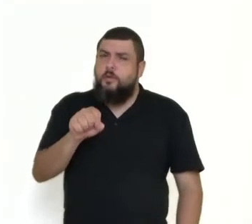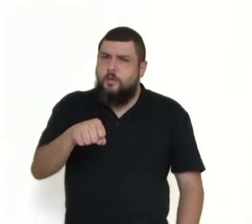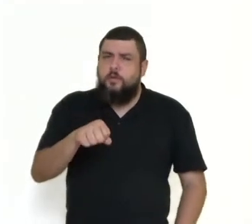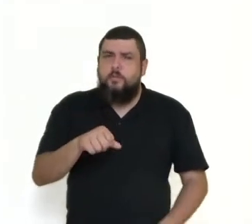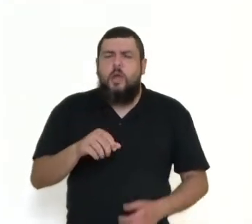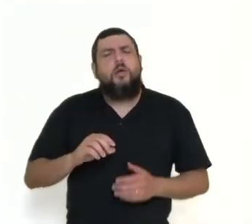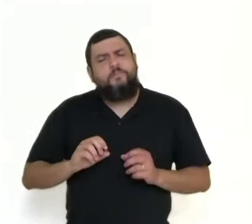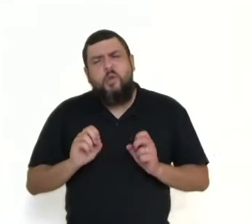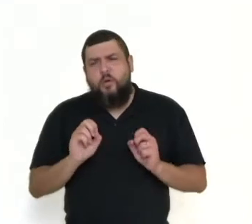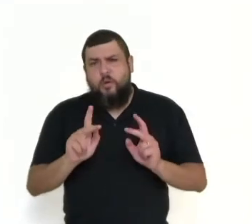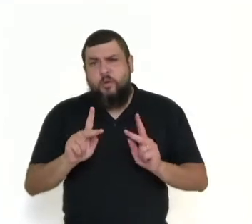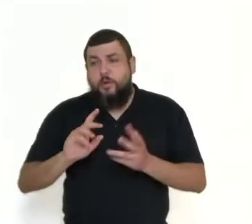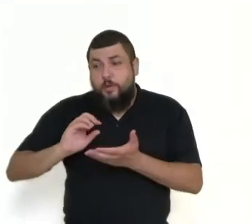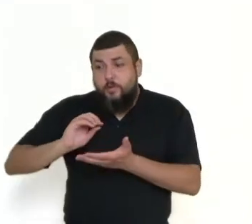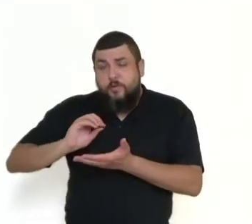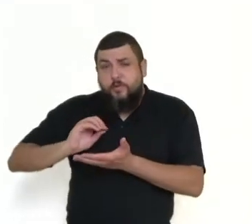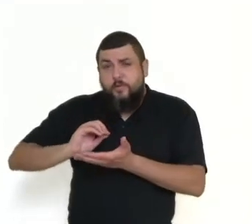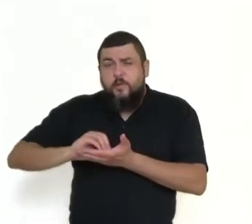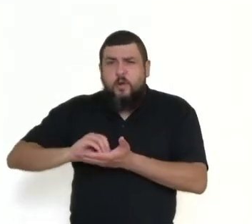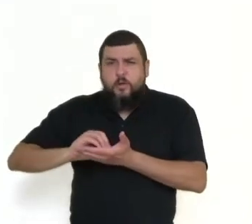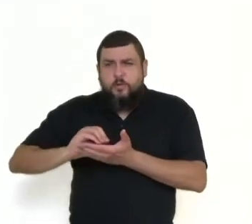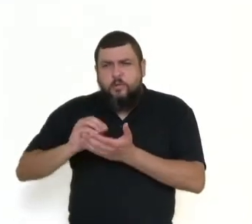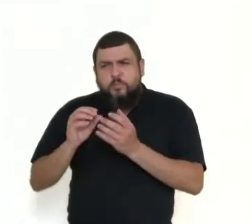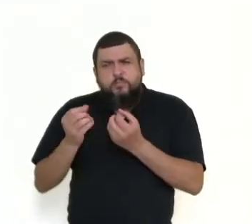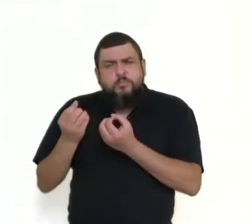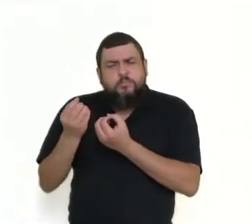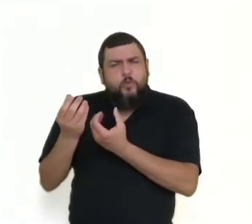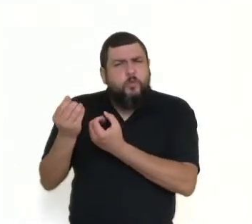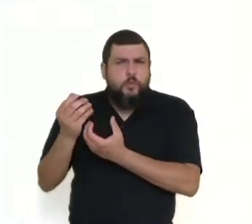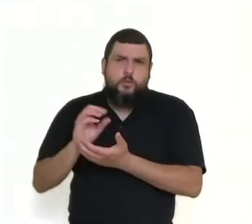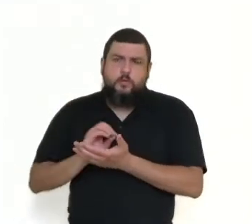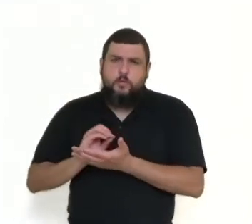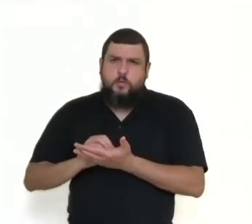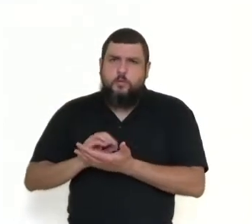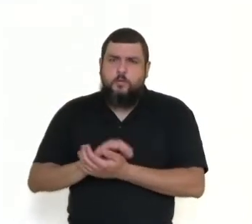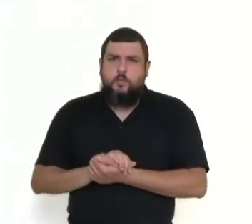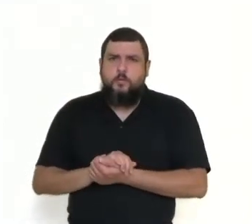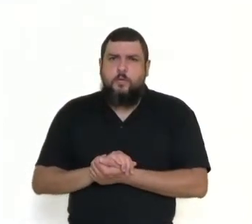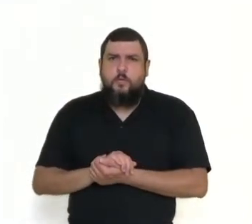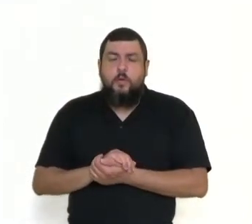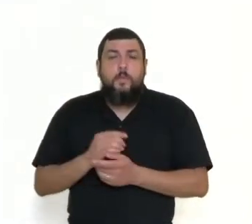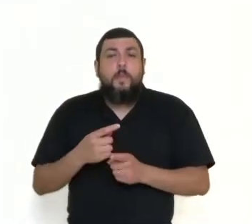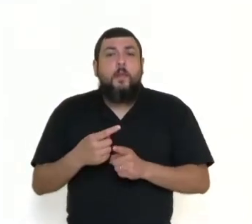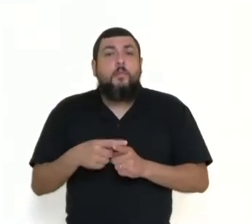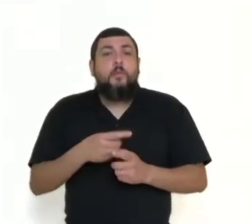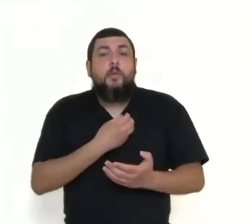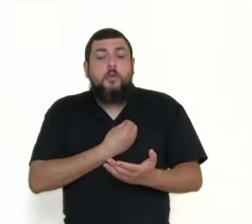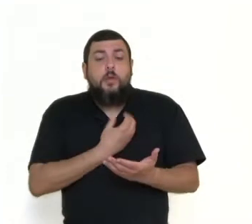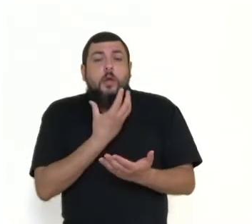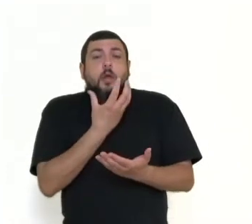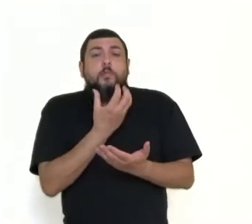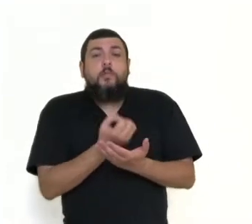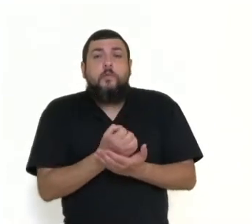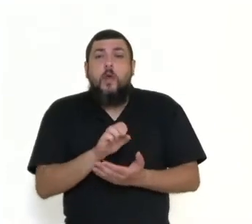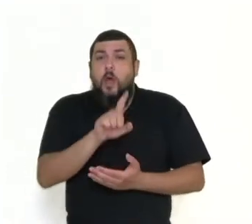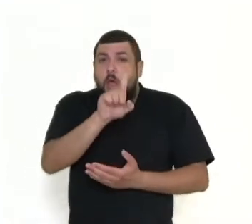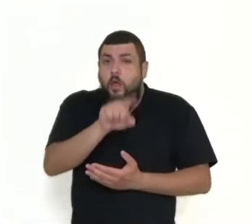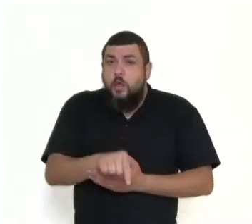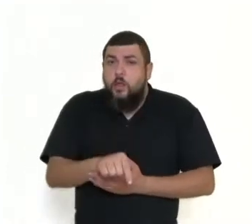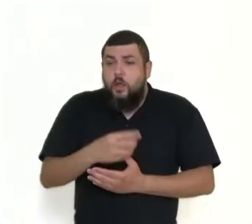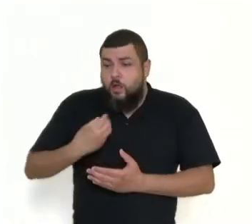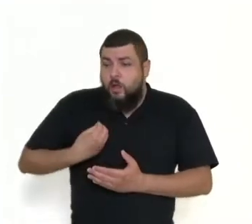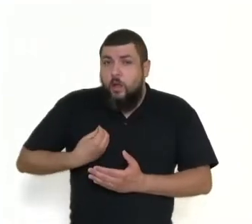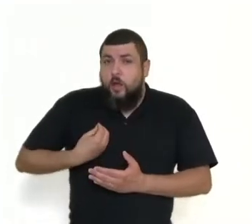Faltam dados, uma vez que a função da biografia é de compartilhar a um amplo público o relato de vida de uma importante pessoa, de